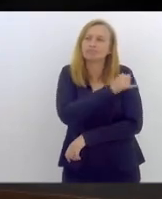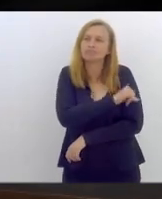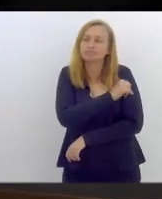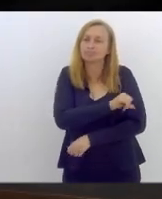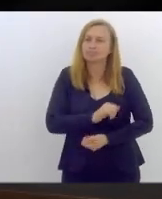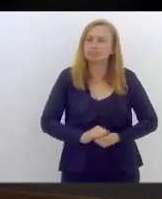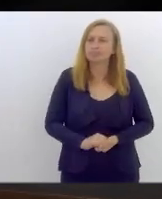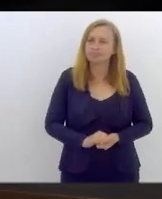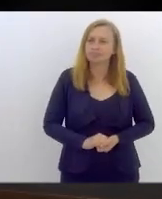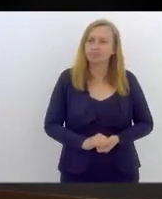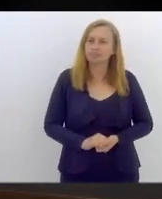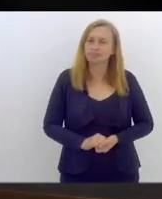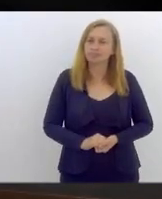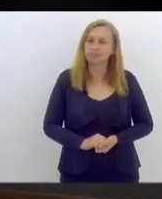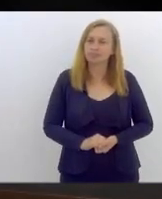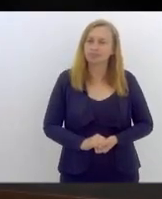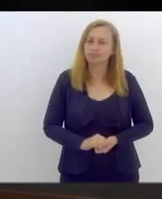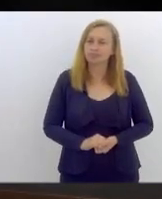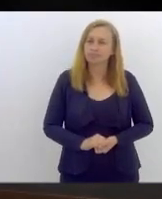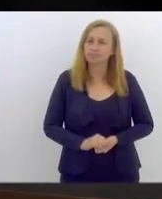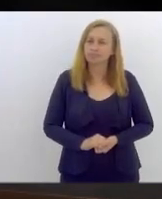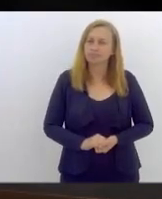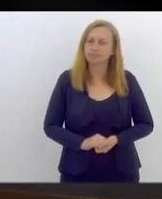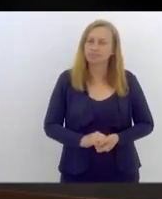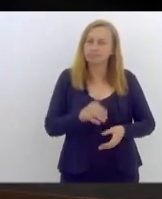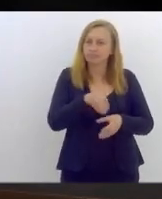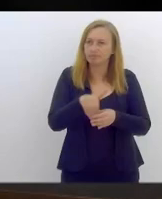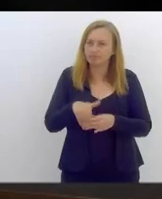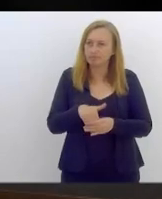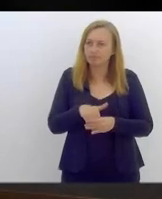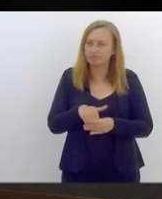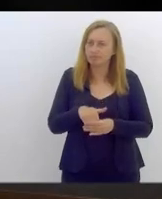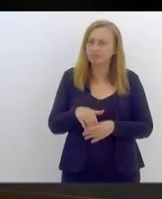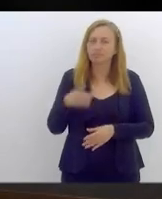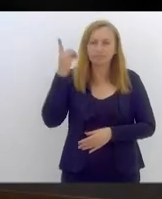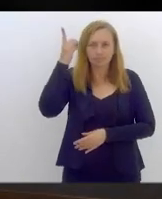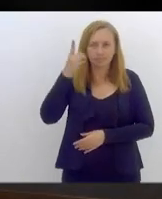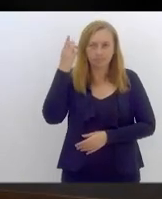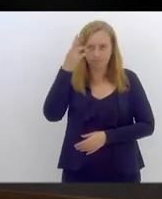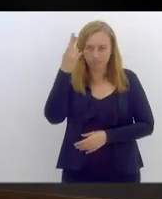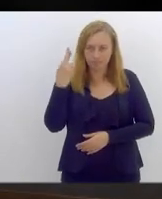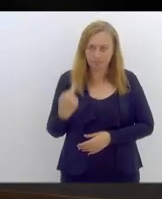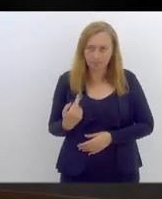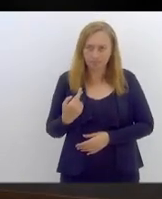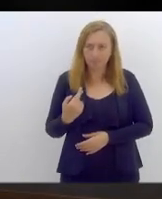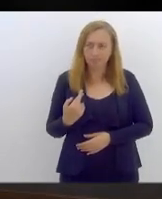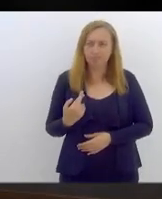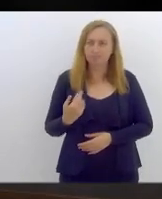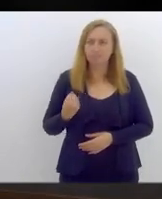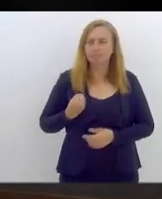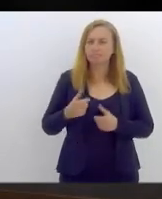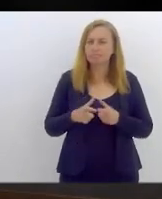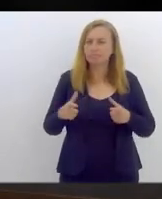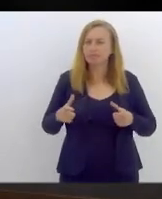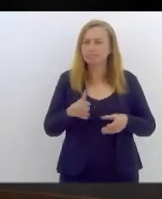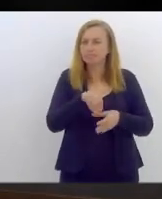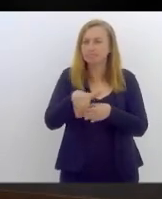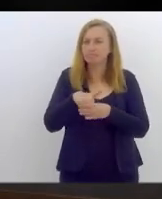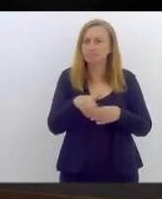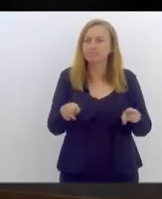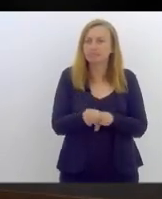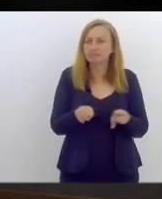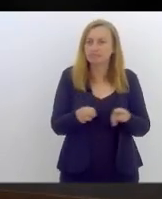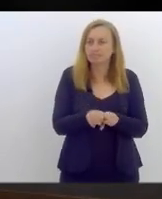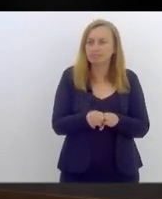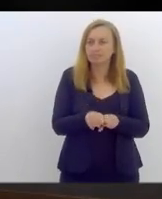que trouxe uma expressiva votação para a senhora, deputada reeleita com número expressivo de votos, também reelegeu